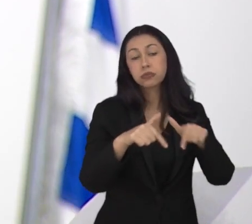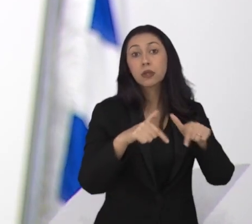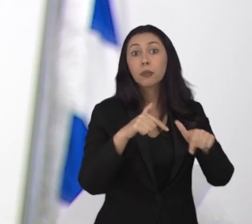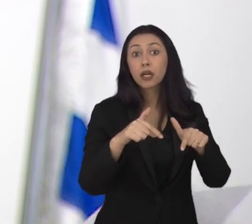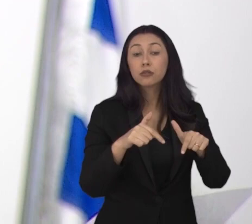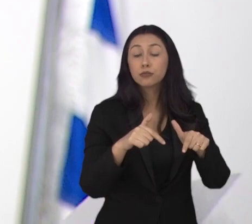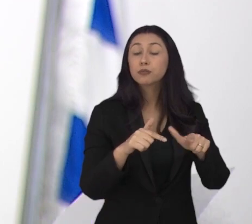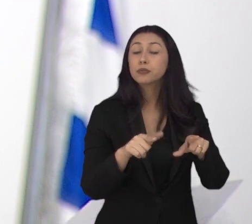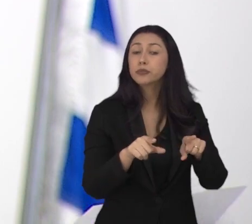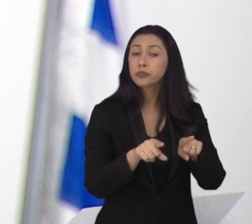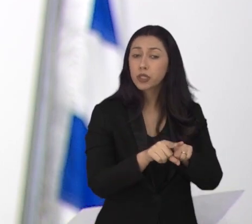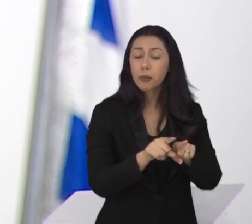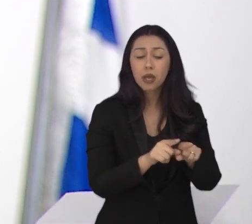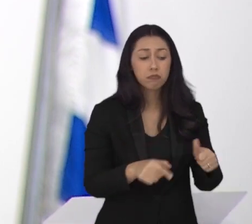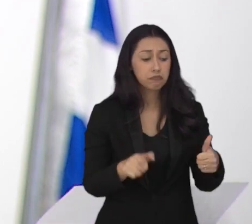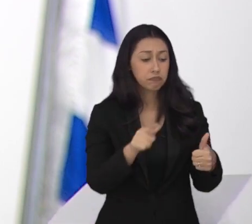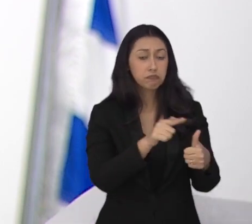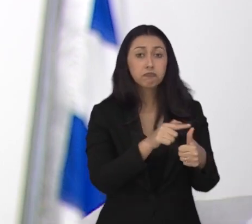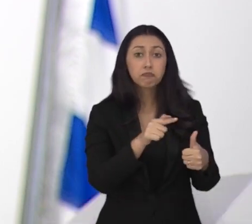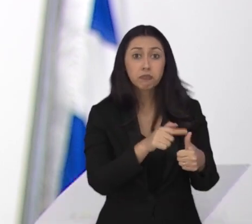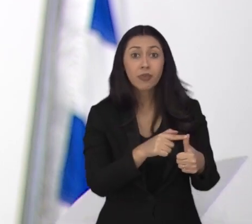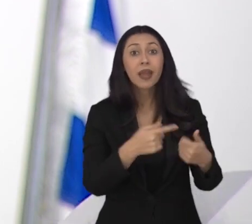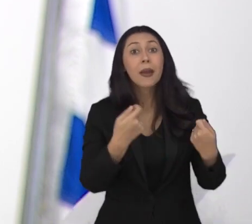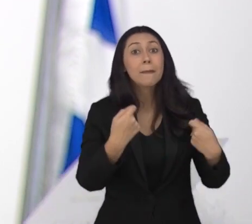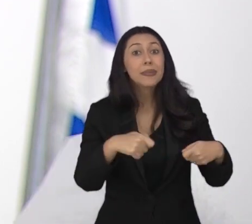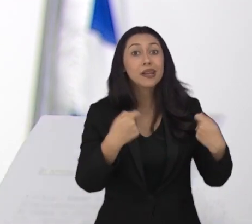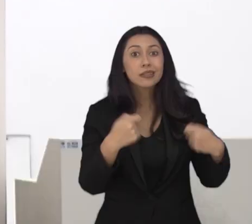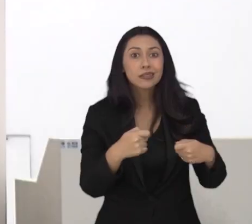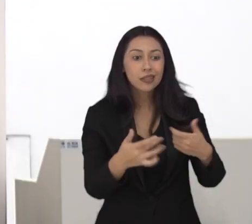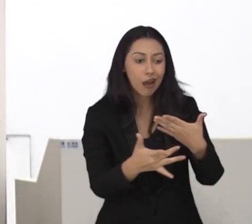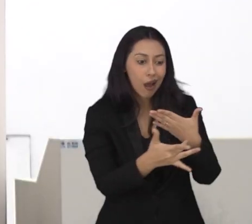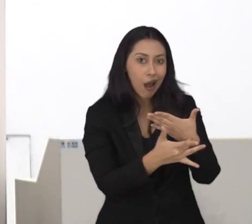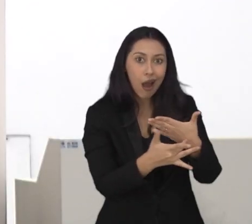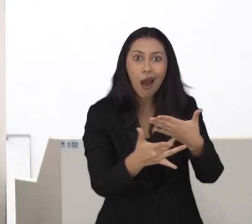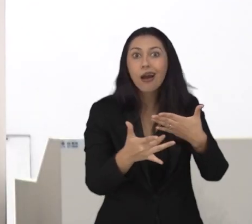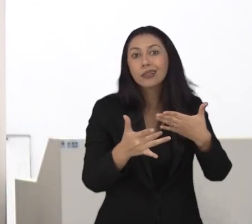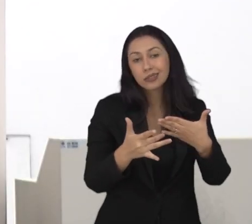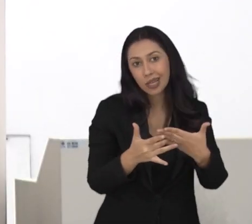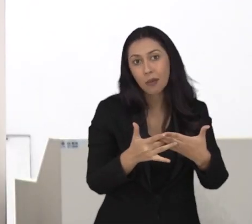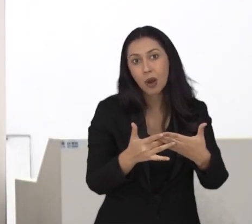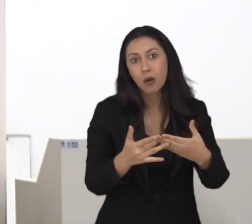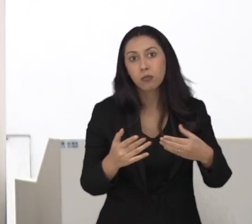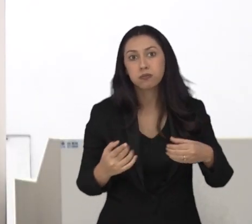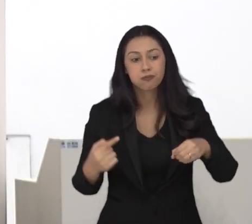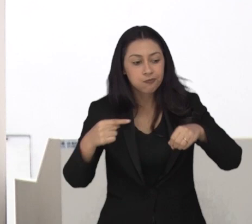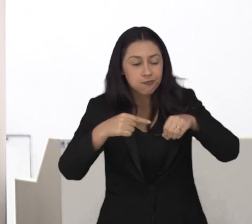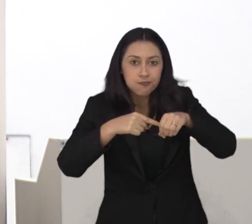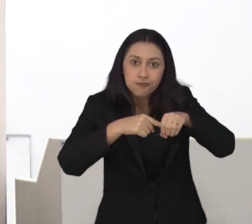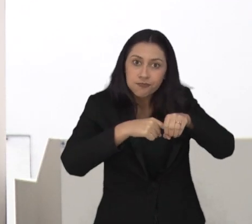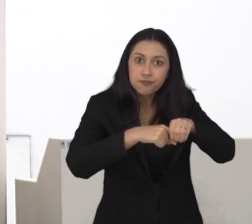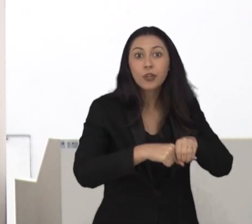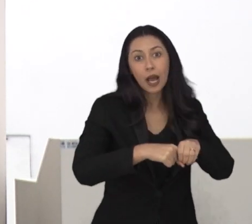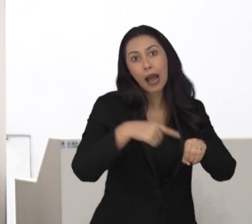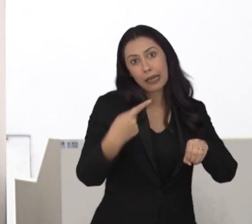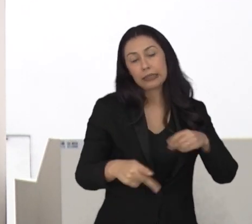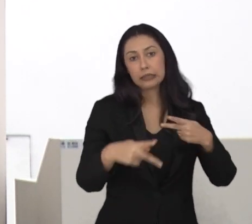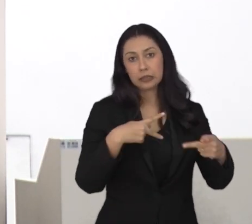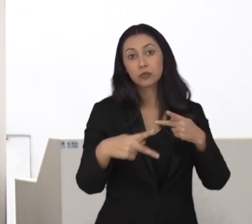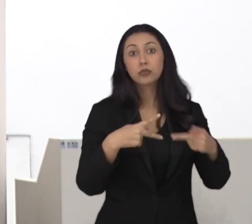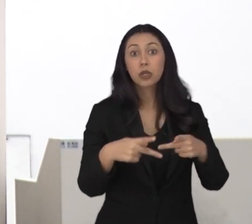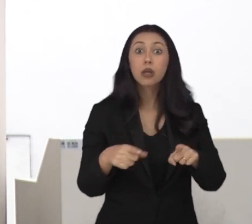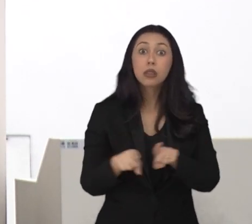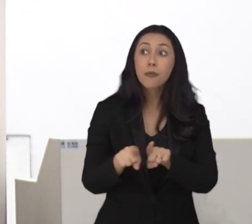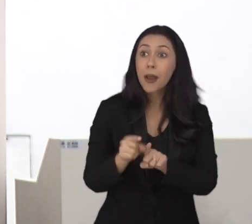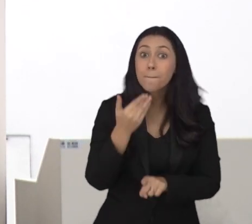cidade. Entre os assuntos está a cobrança de um mutirão para exames de colonoscopia no município. Petit também fez um